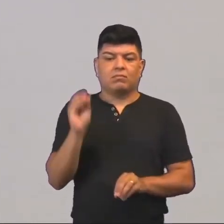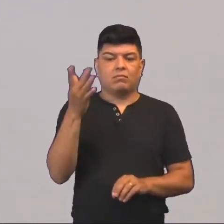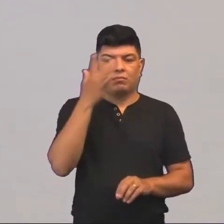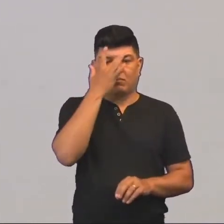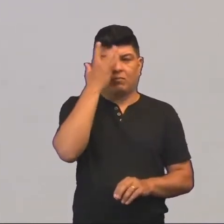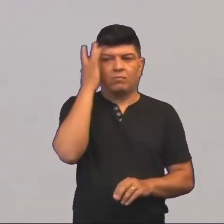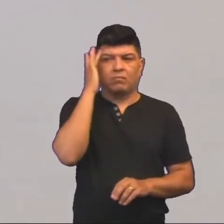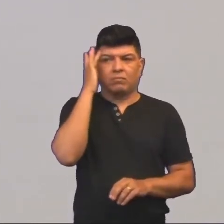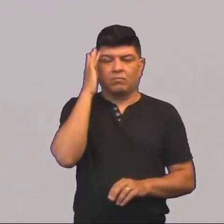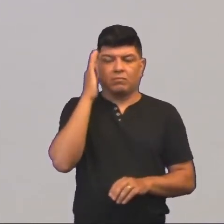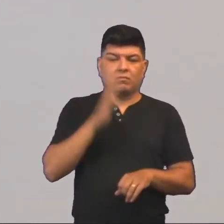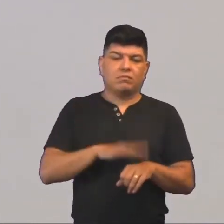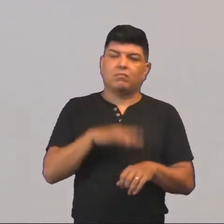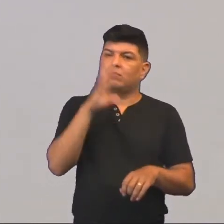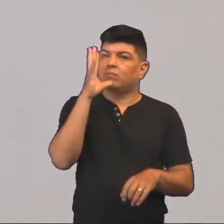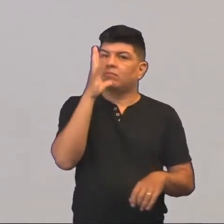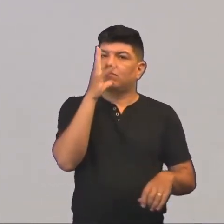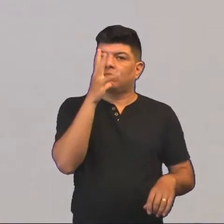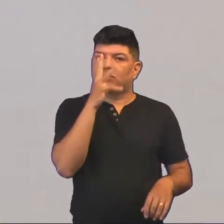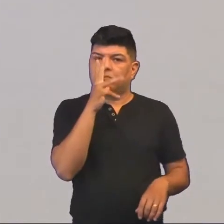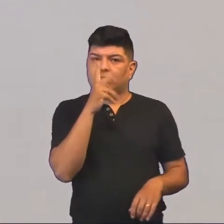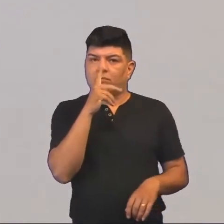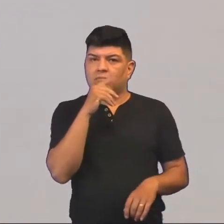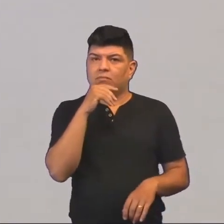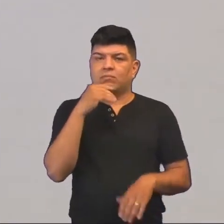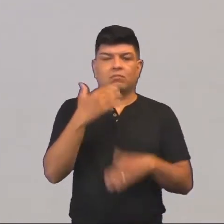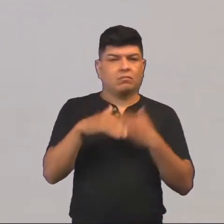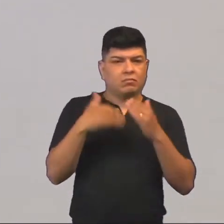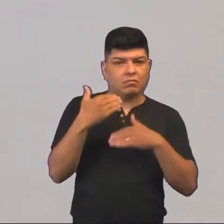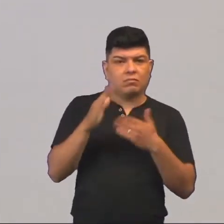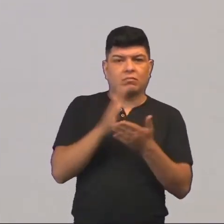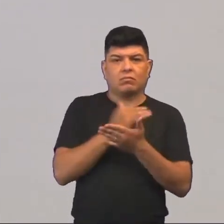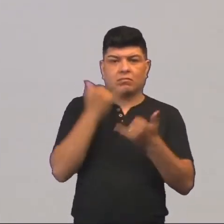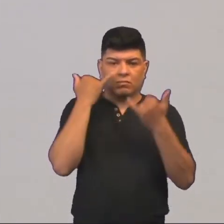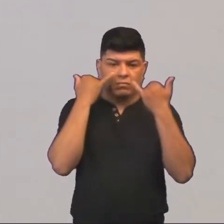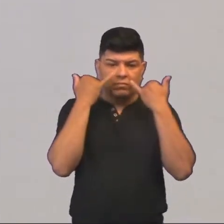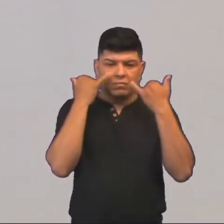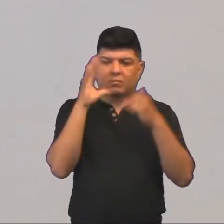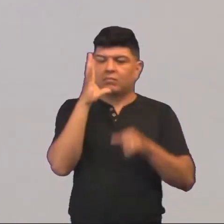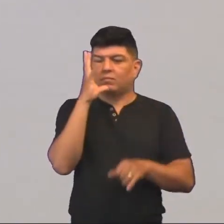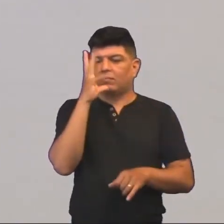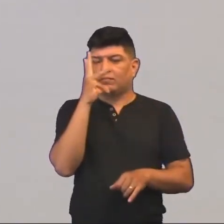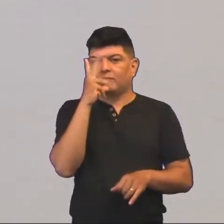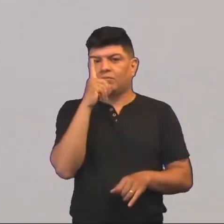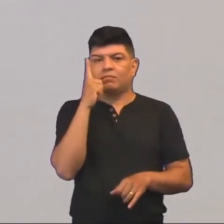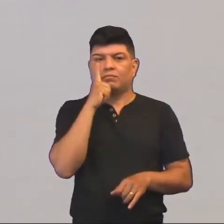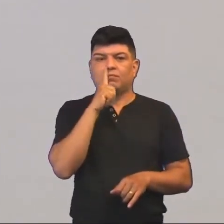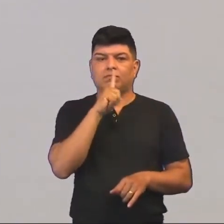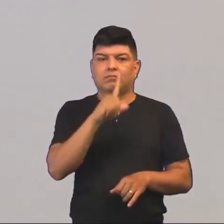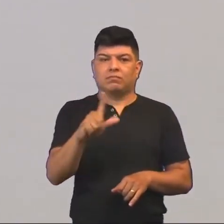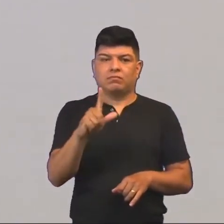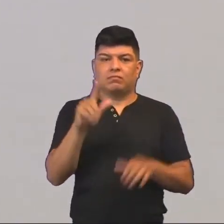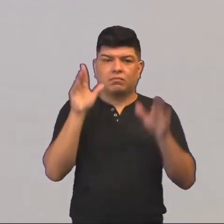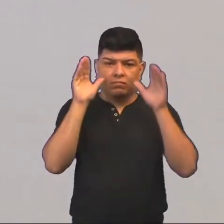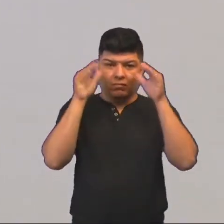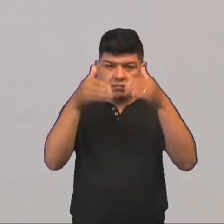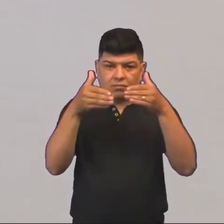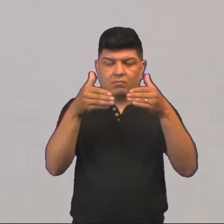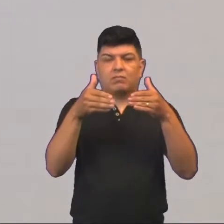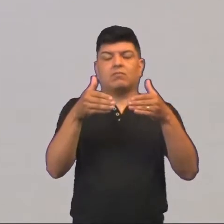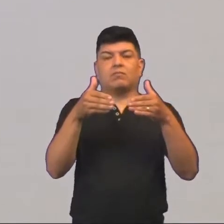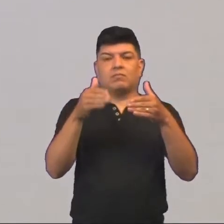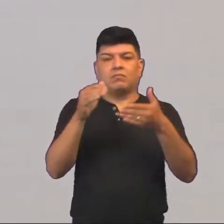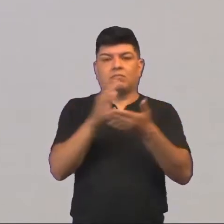a pessoa? Ela fica mais lenta, demora mais para processar algumas informações e não consegue focar em